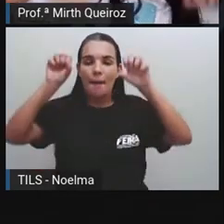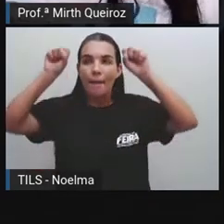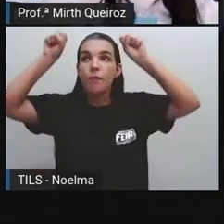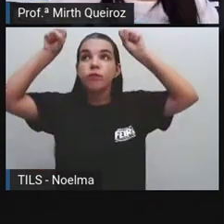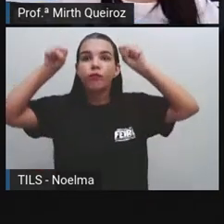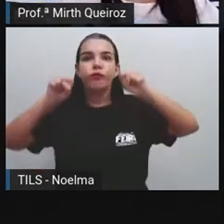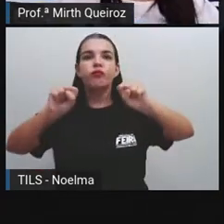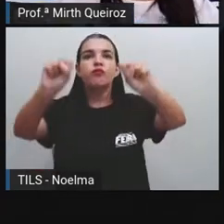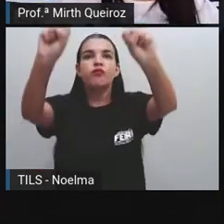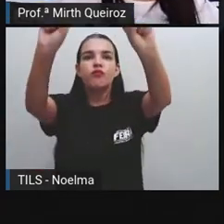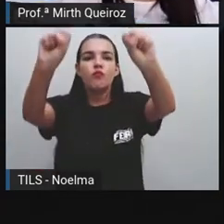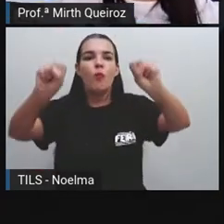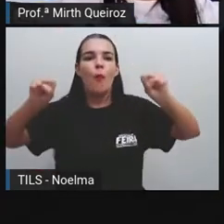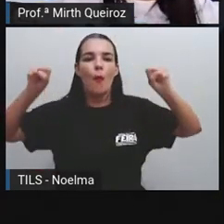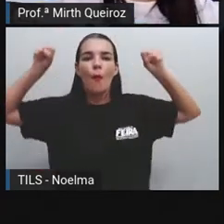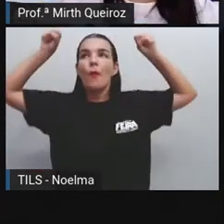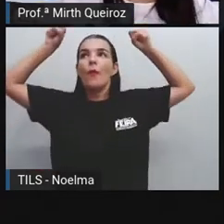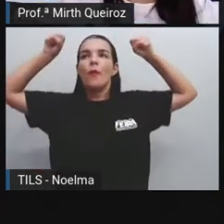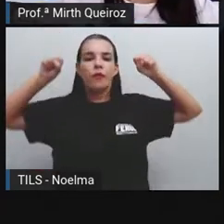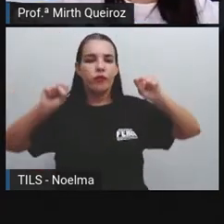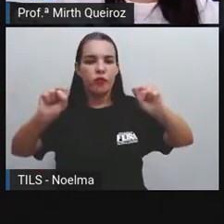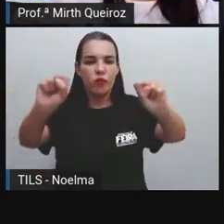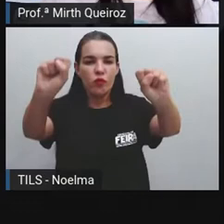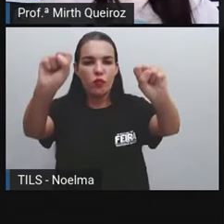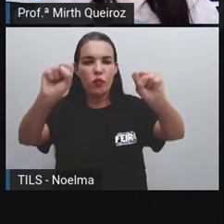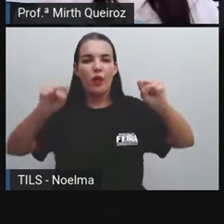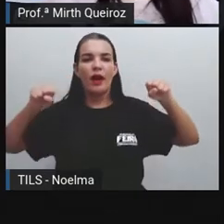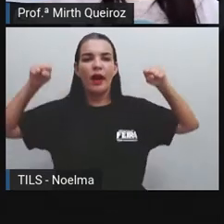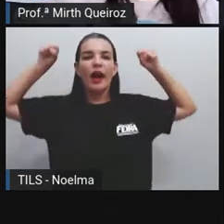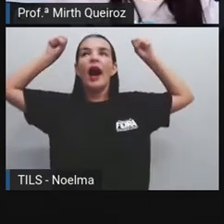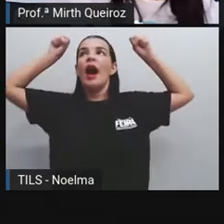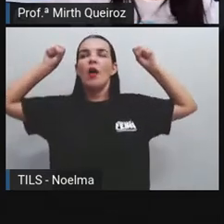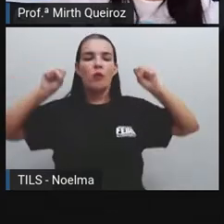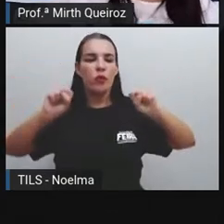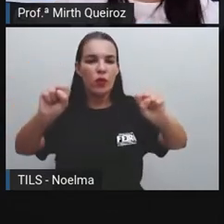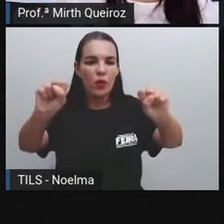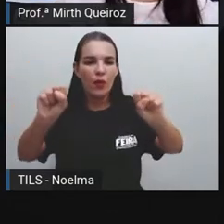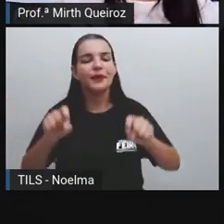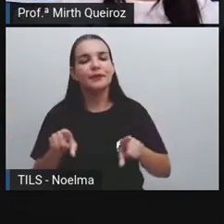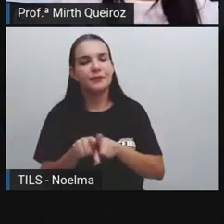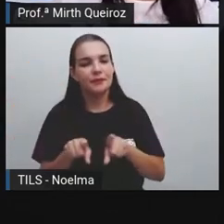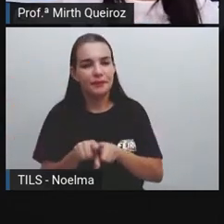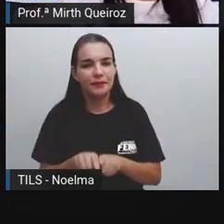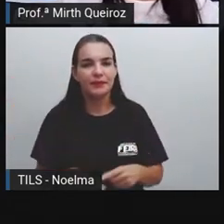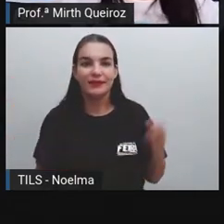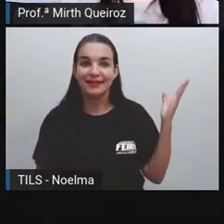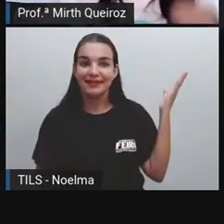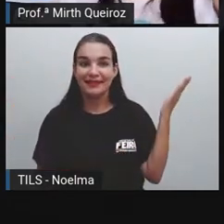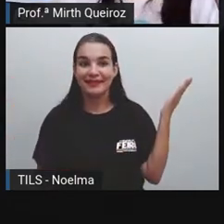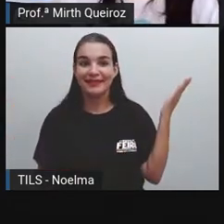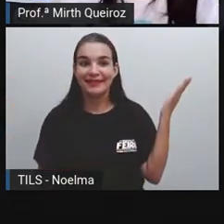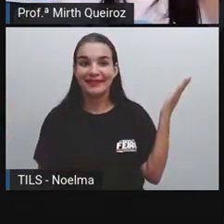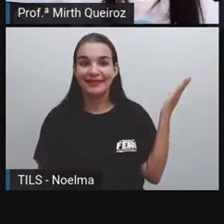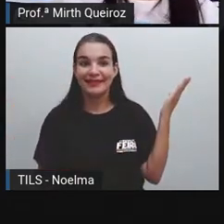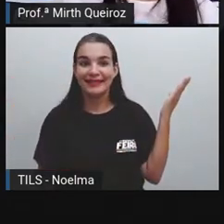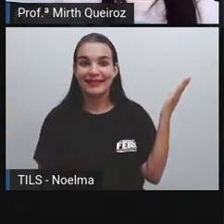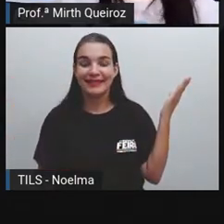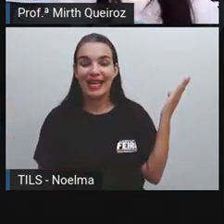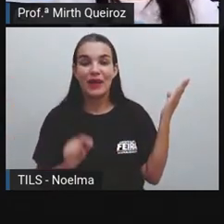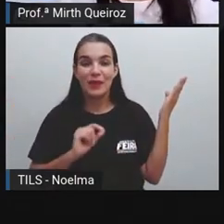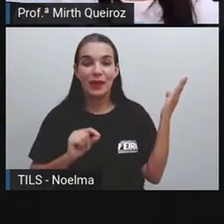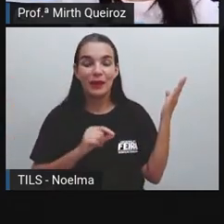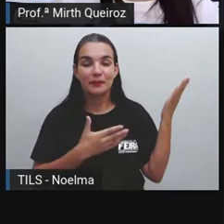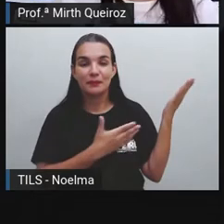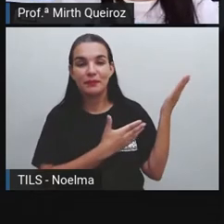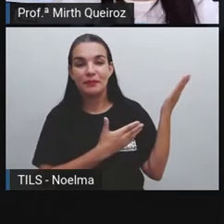eles começam a fazer alguns movimentos, né, indo de um lugar para outro. Temos acrobacias